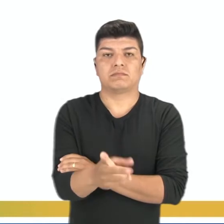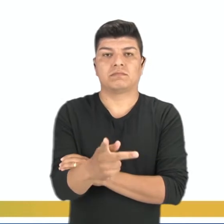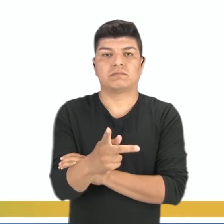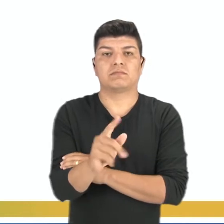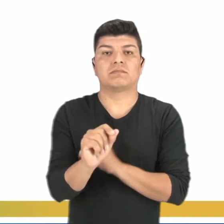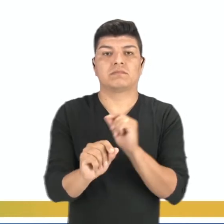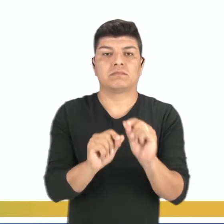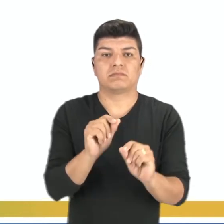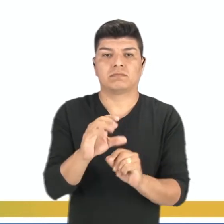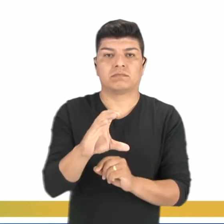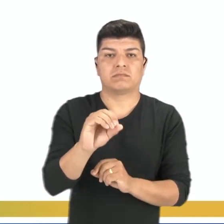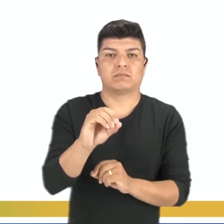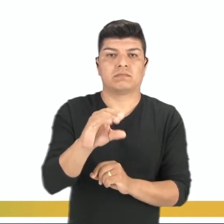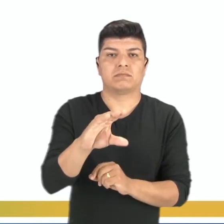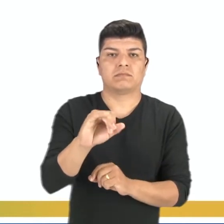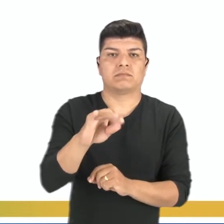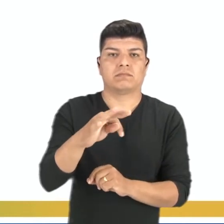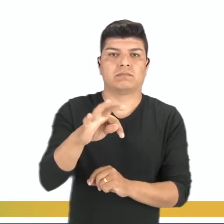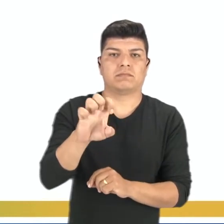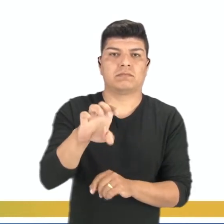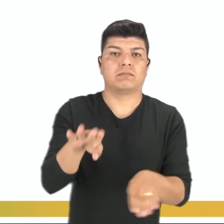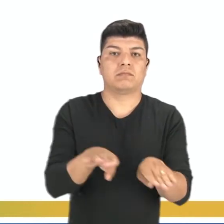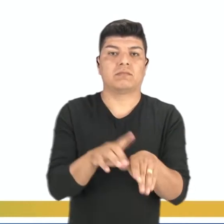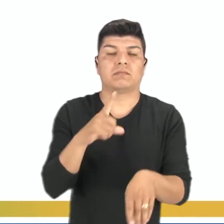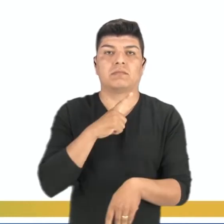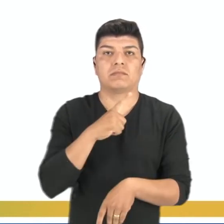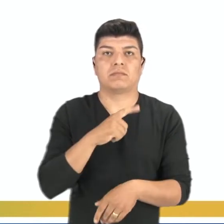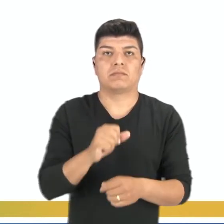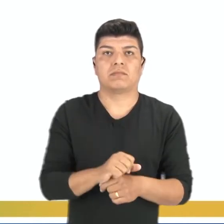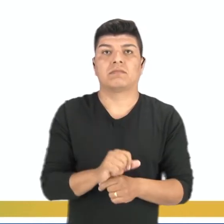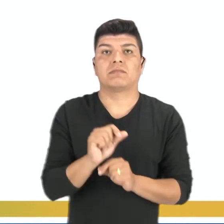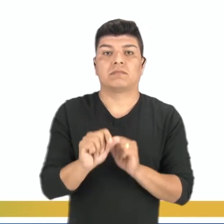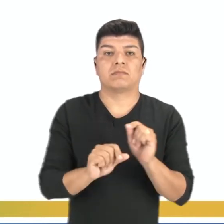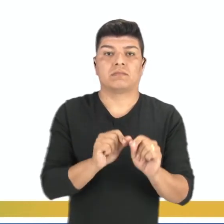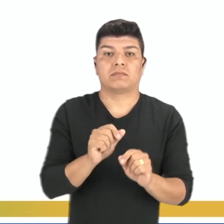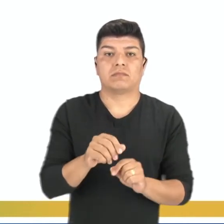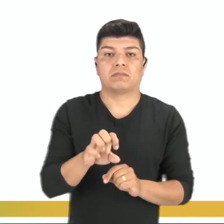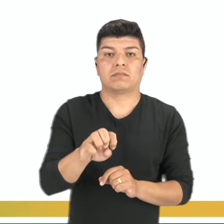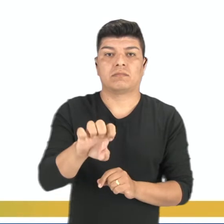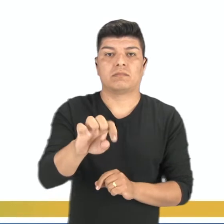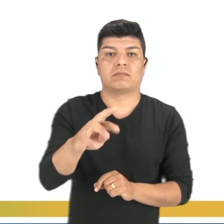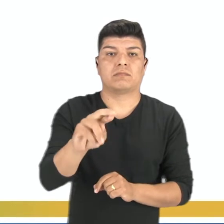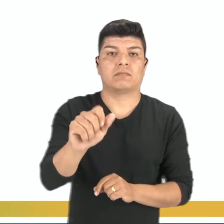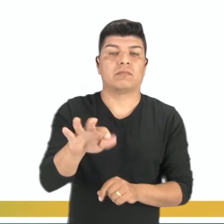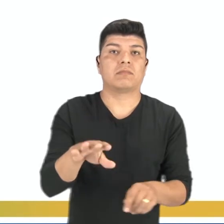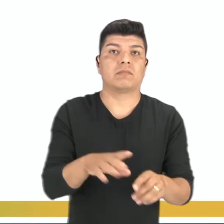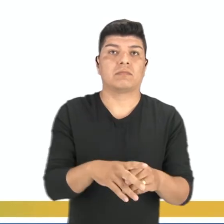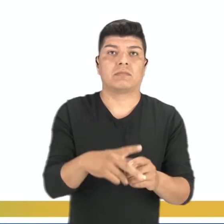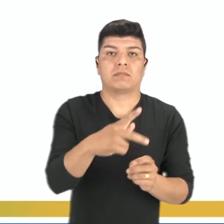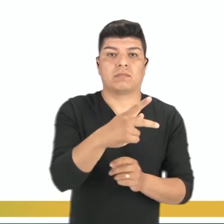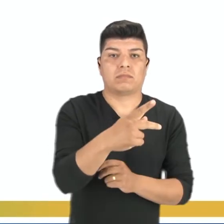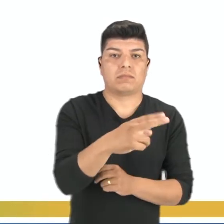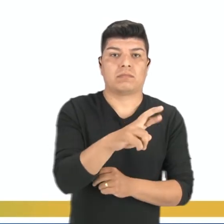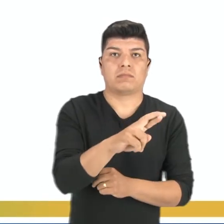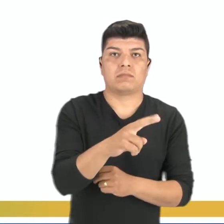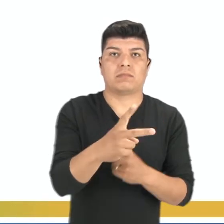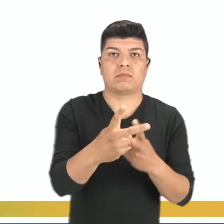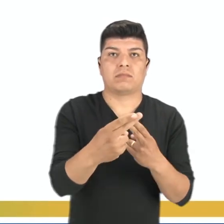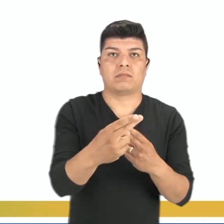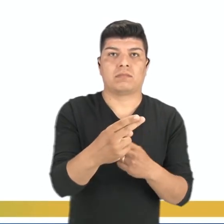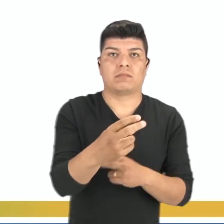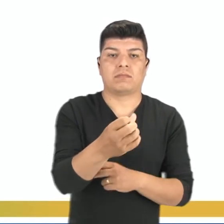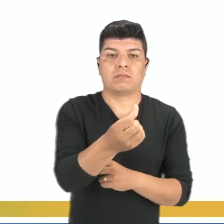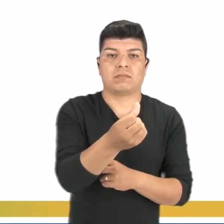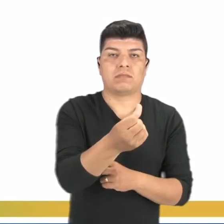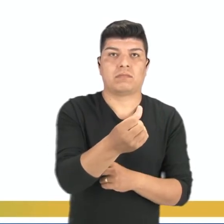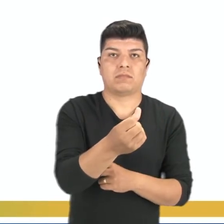do quociente, nós temos segmento de reta PR igual ao produto